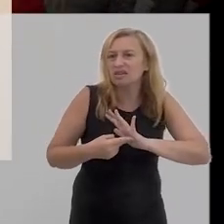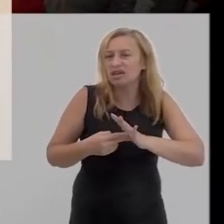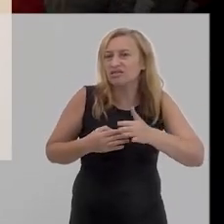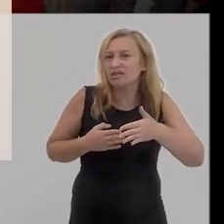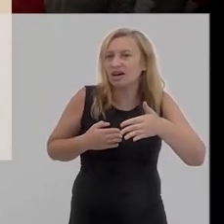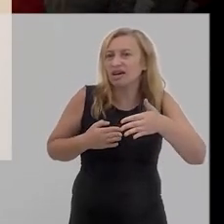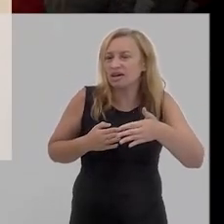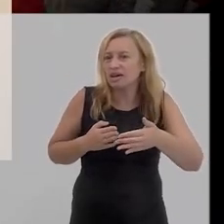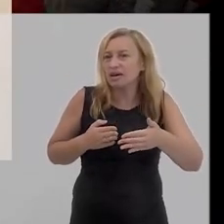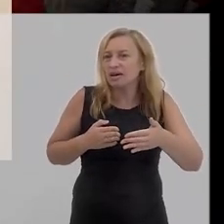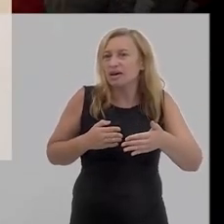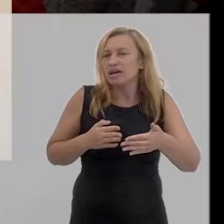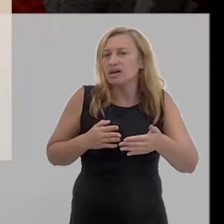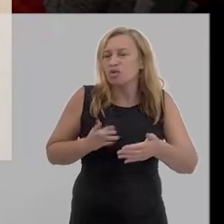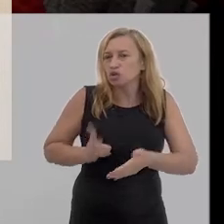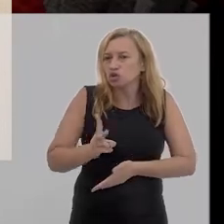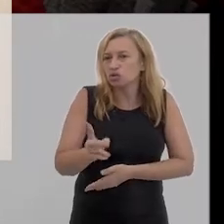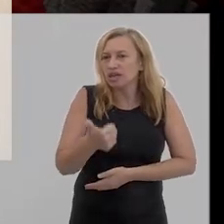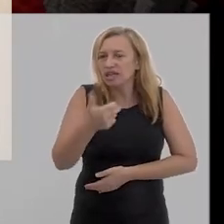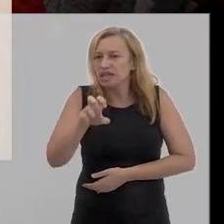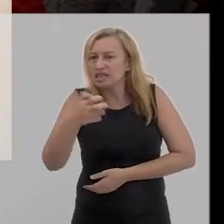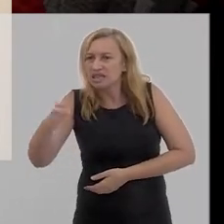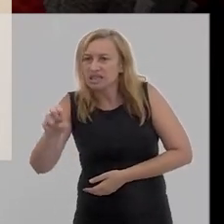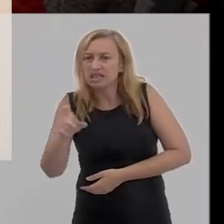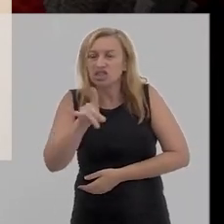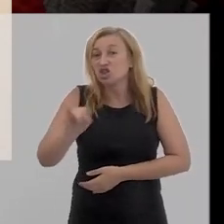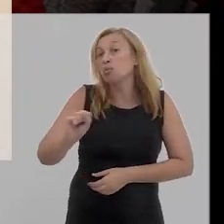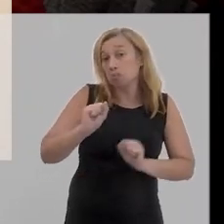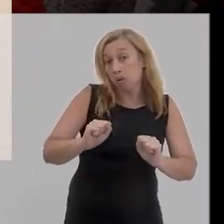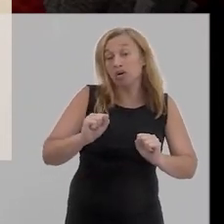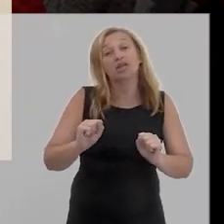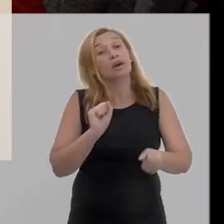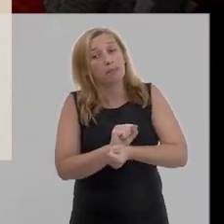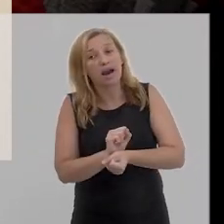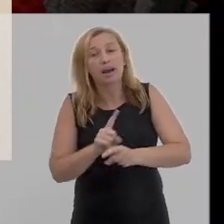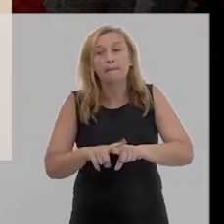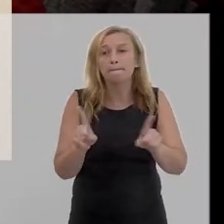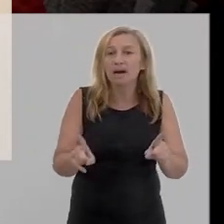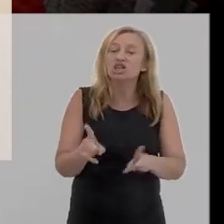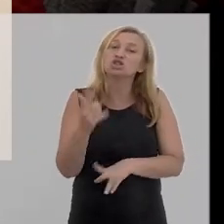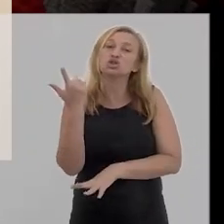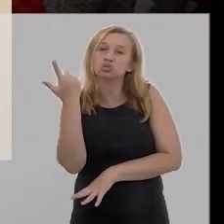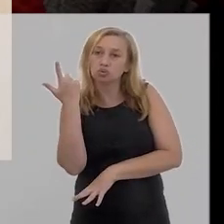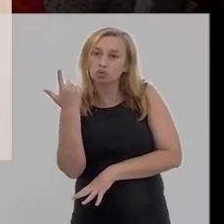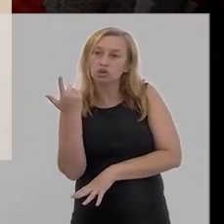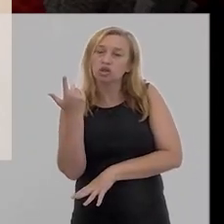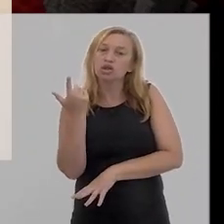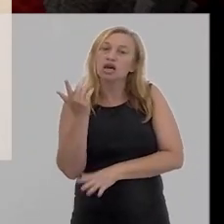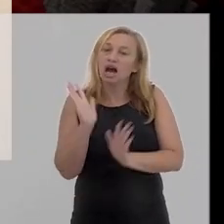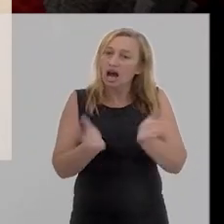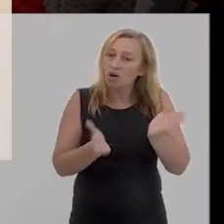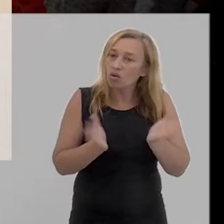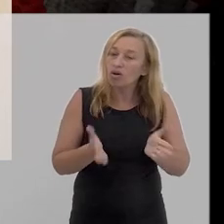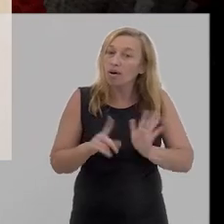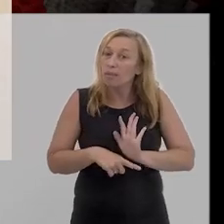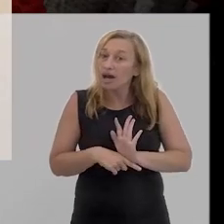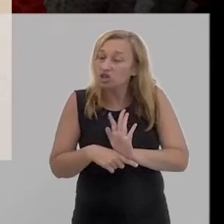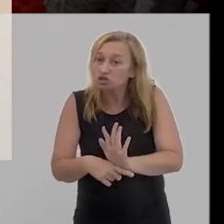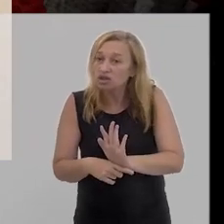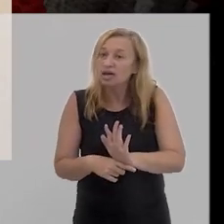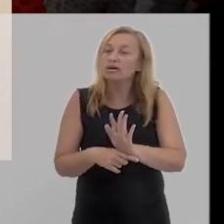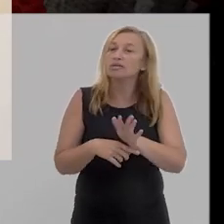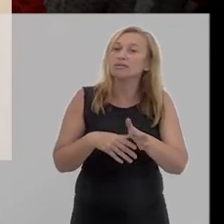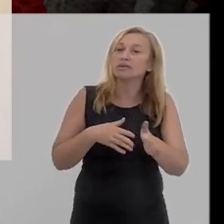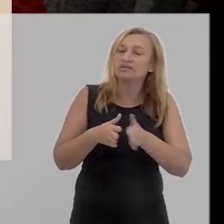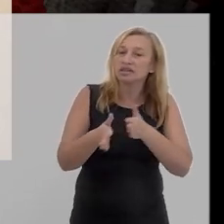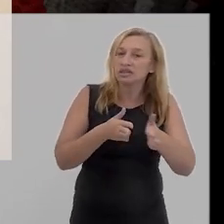esse intervalo de 15 dias. Pode ser que mais adiante isso seja suspenso. Mas, no momento, para facilitar, para